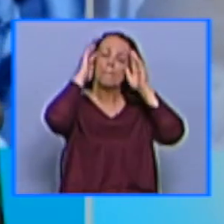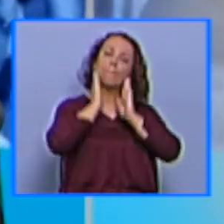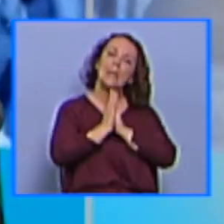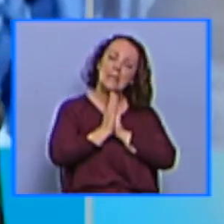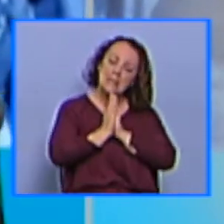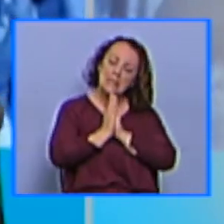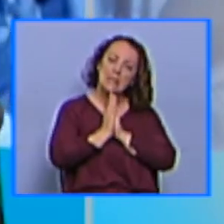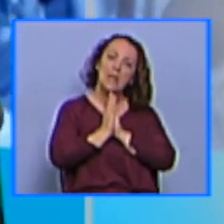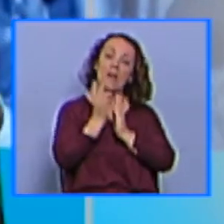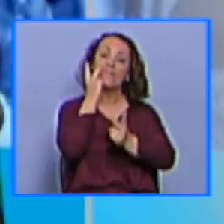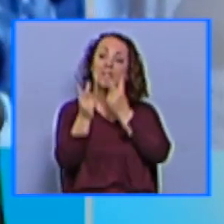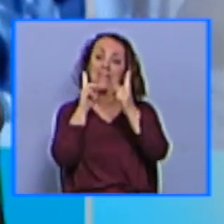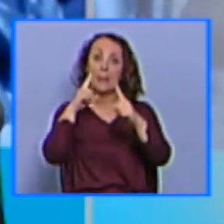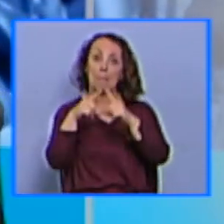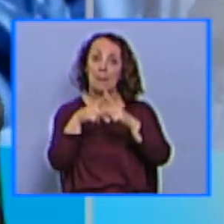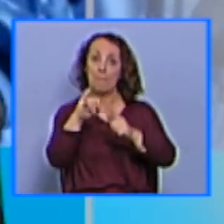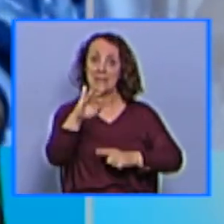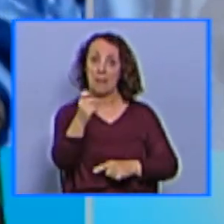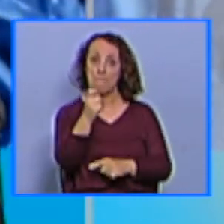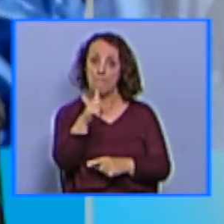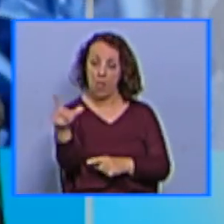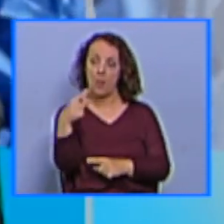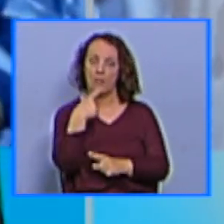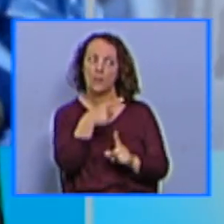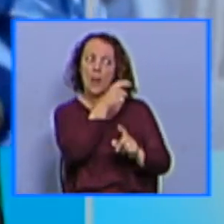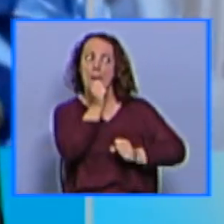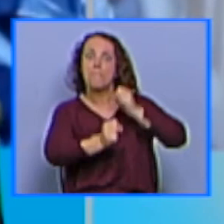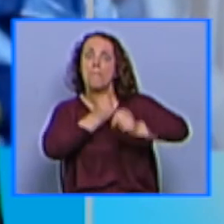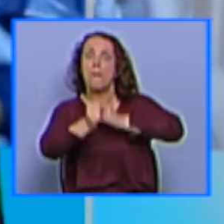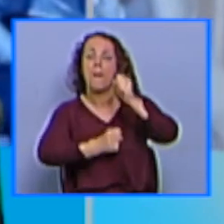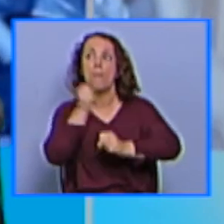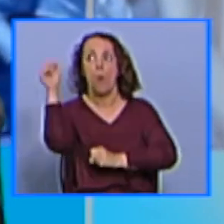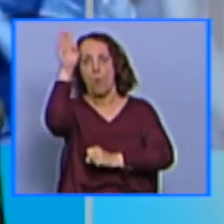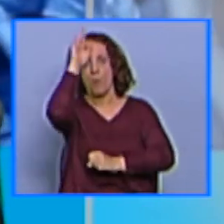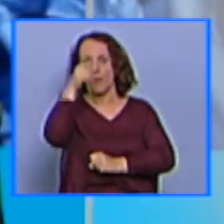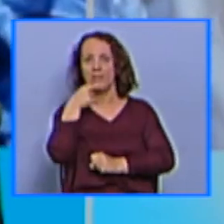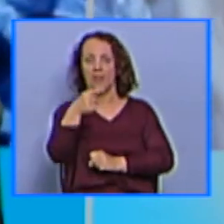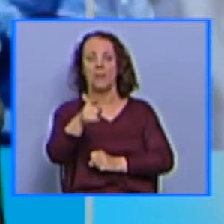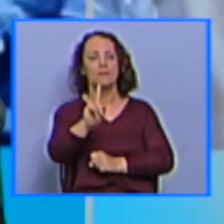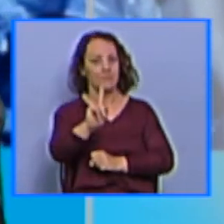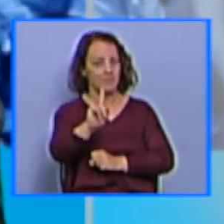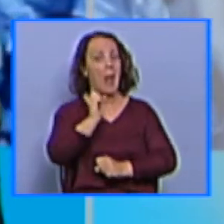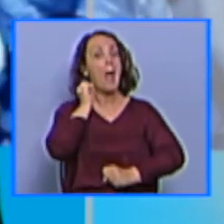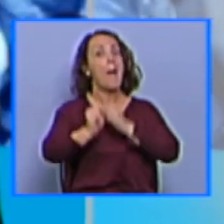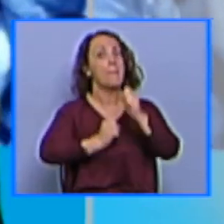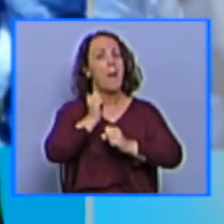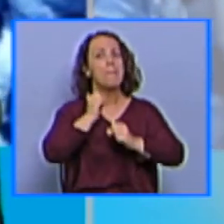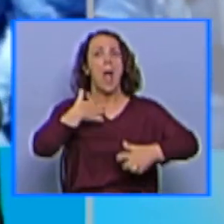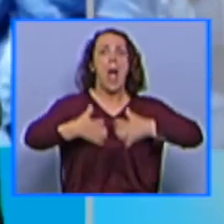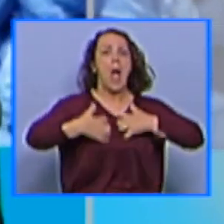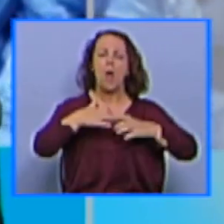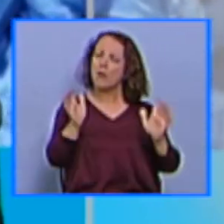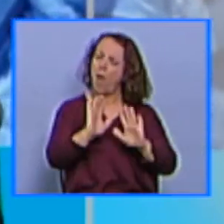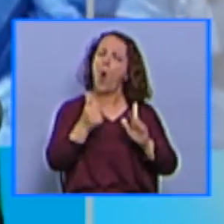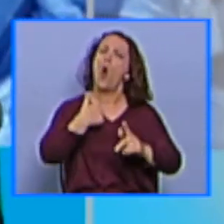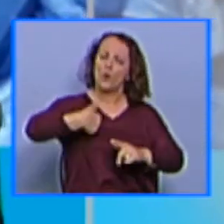prima Isabel, diz que ela foi apressadamente, e o Papa pôs um inciso, não ansiosamente. Portanto, temos pressa, mas sem